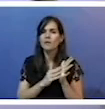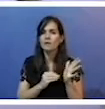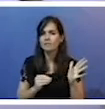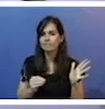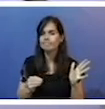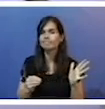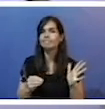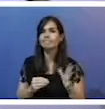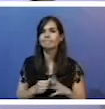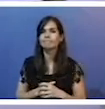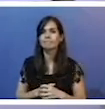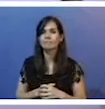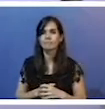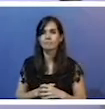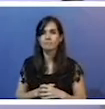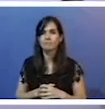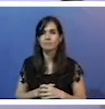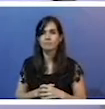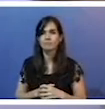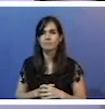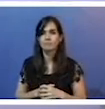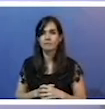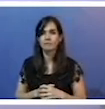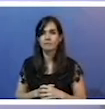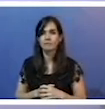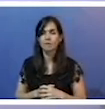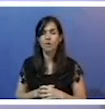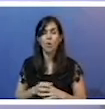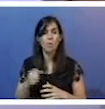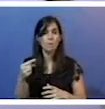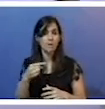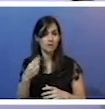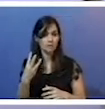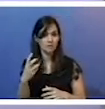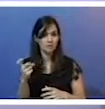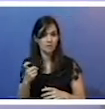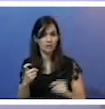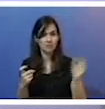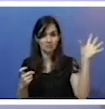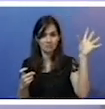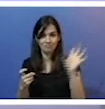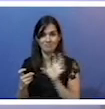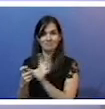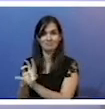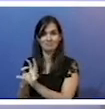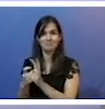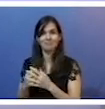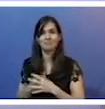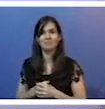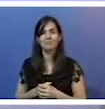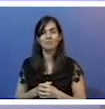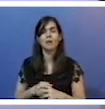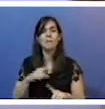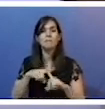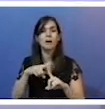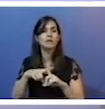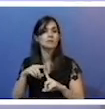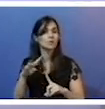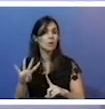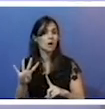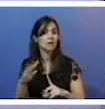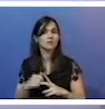copiei o mais 4x esse - 3x veio daqui copiei o mais quatro